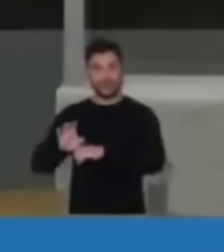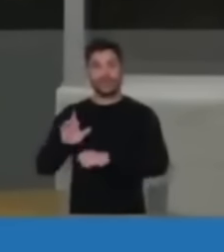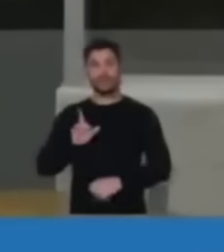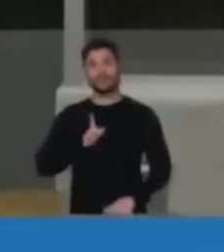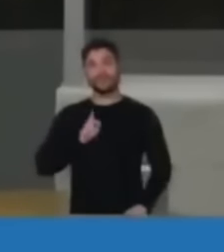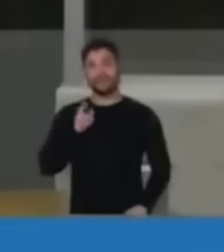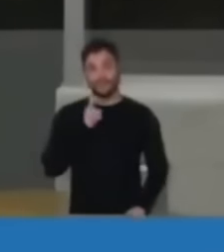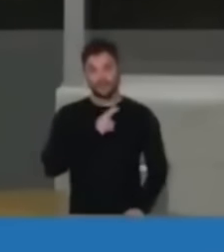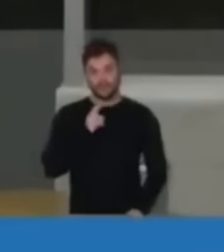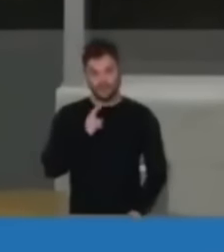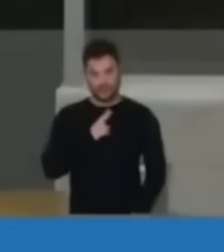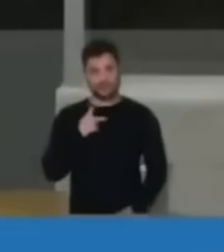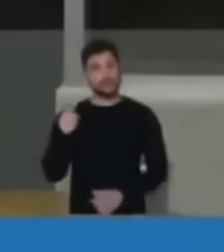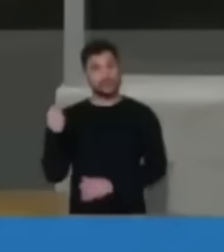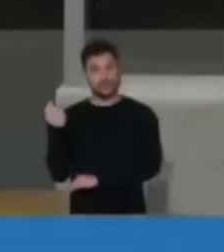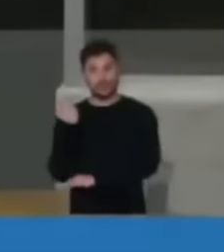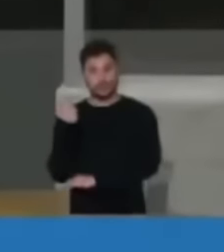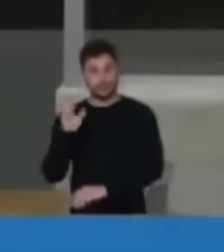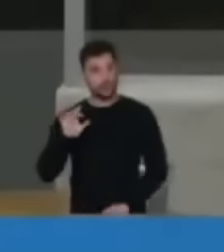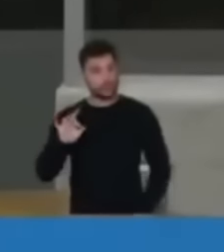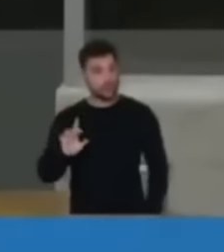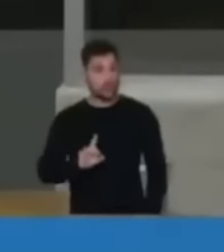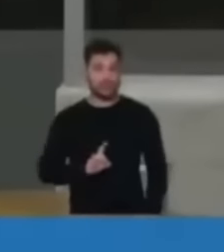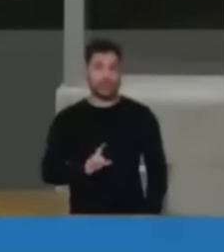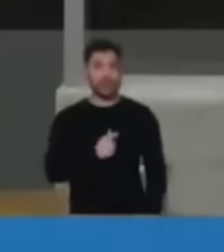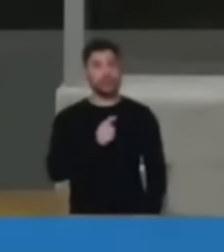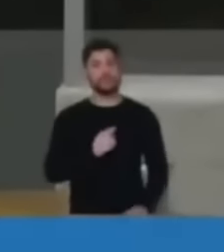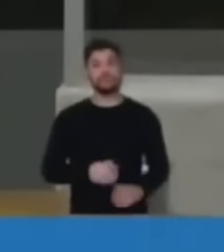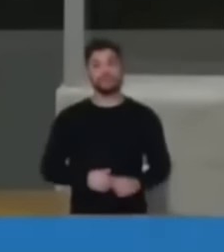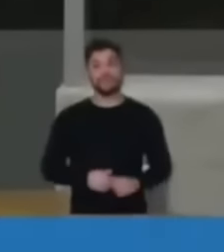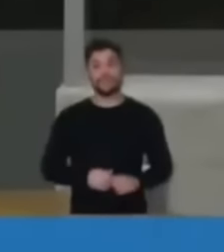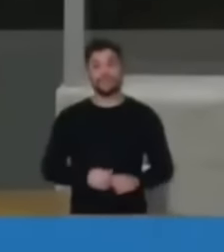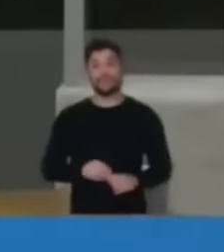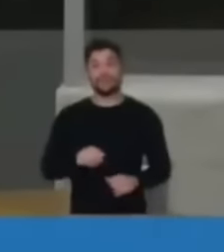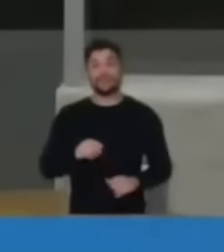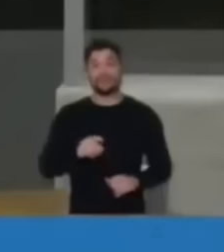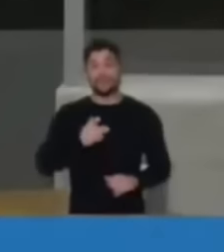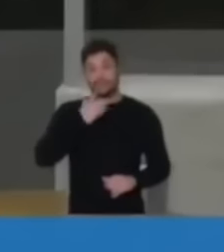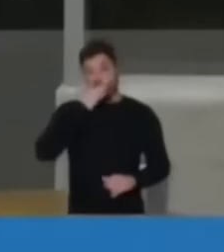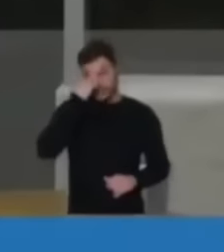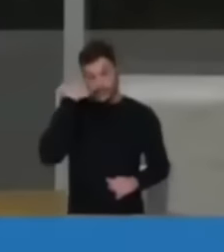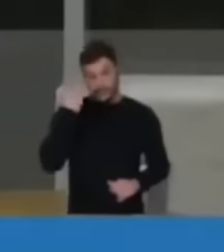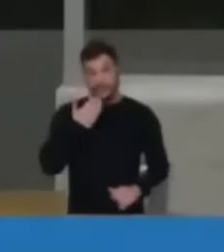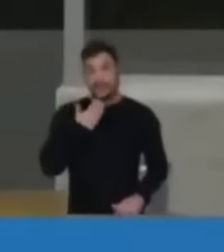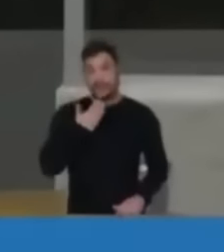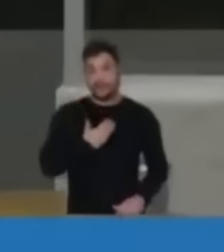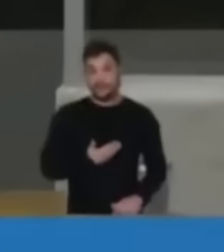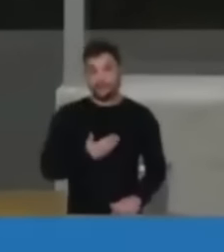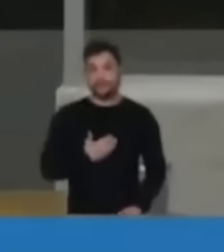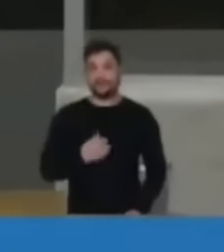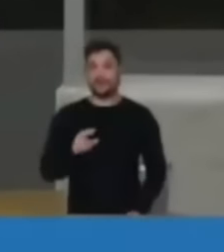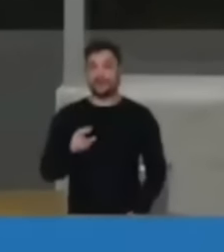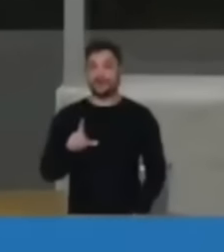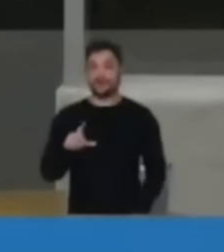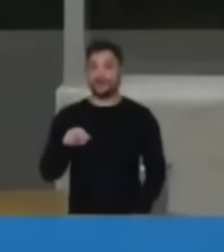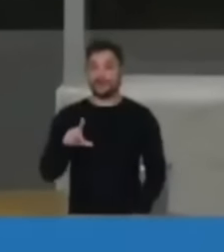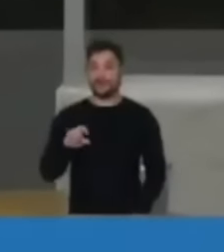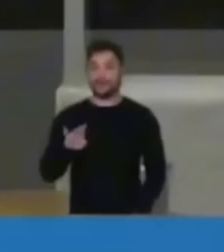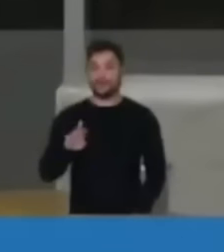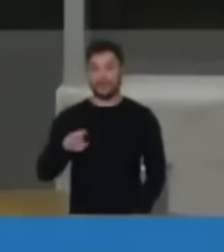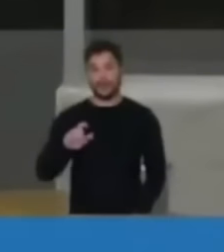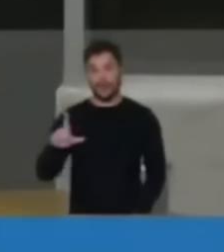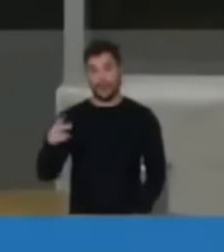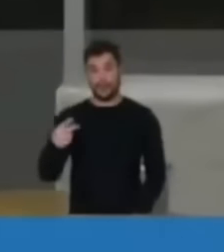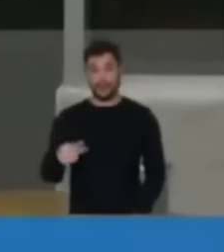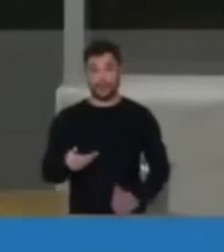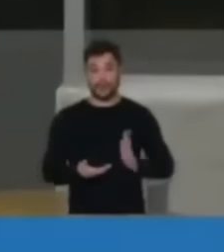do Sul. E segundo lugar, aqueles que sempre defenderam a política ultra neoliberal nessa casa,